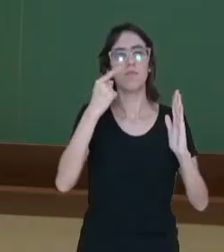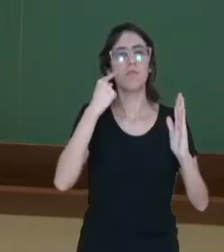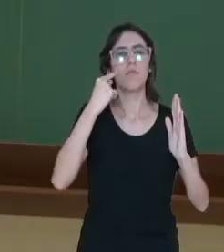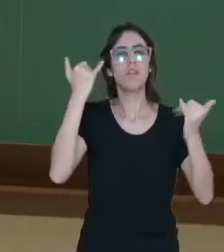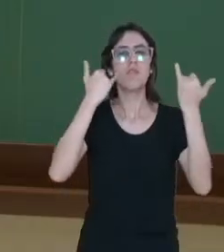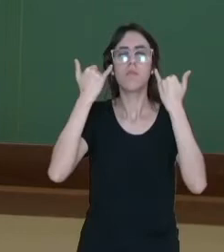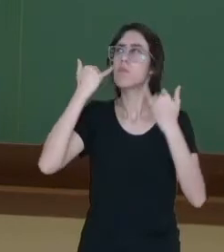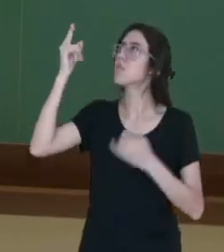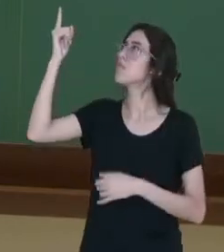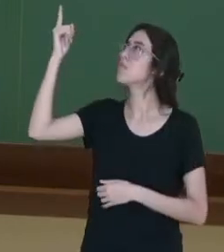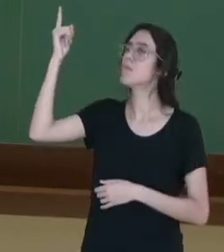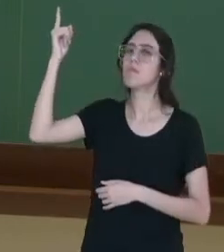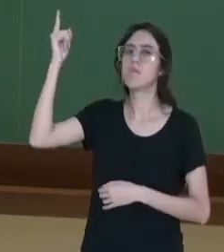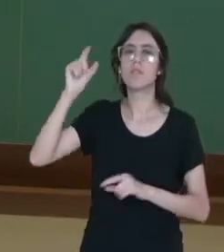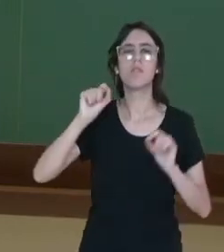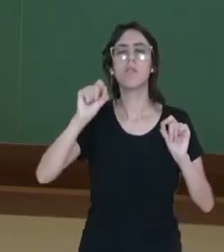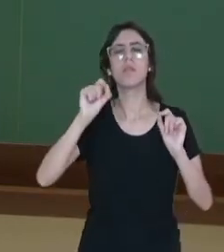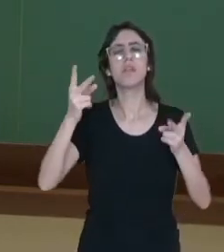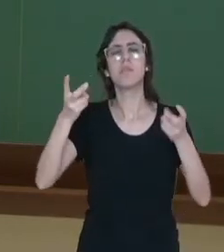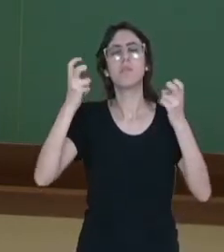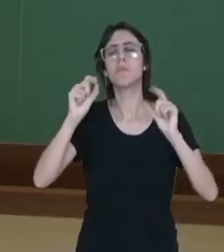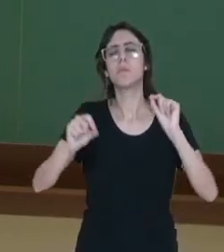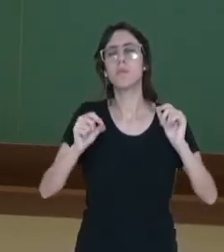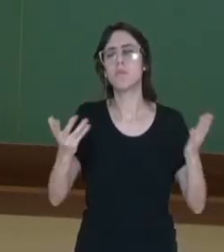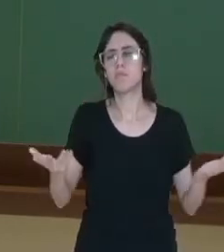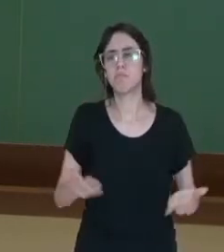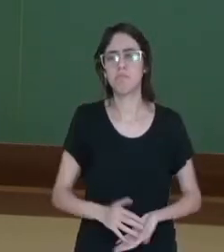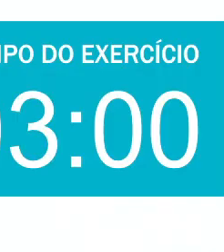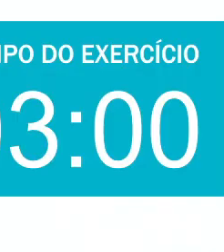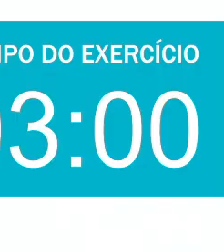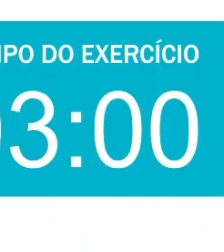esse gráfico. O que é possível concluir?